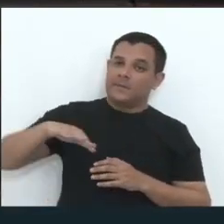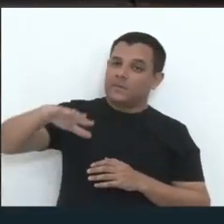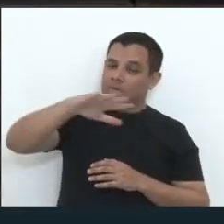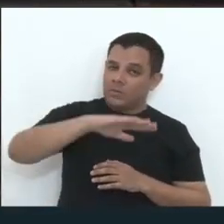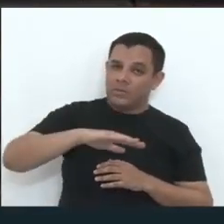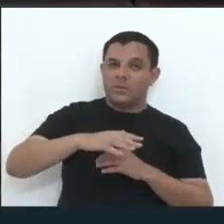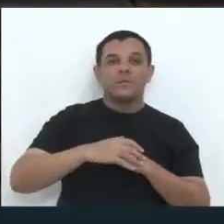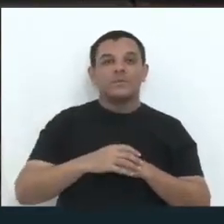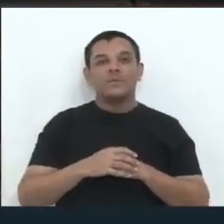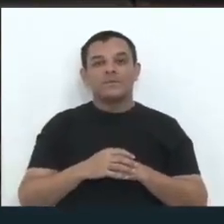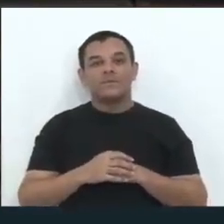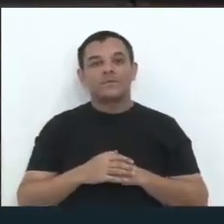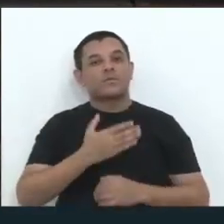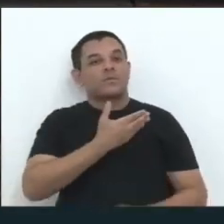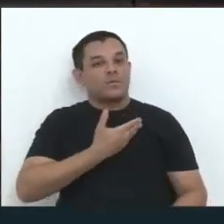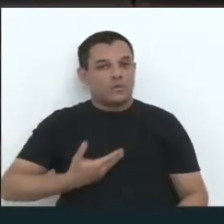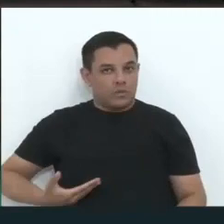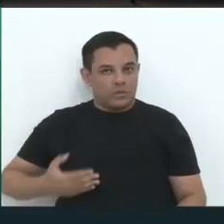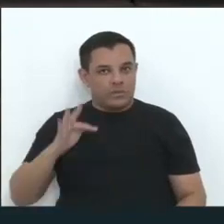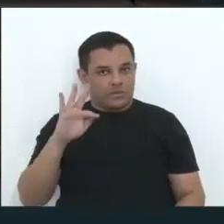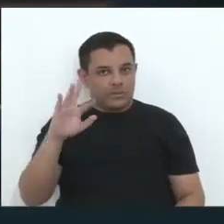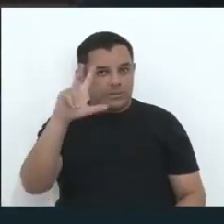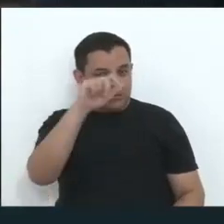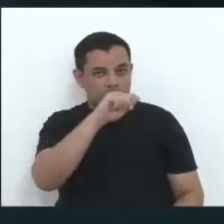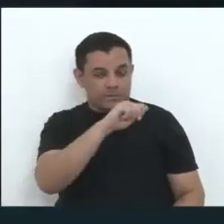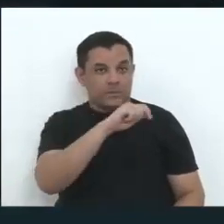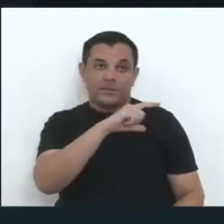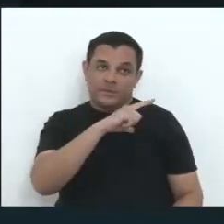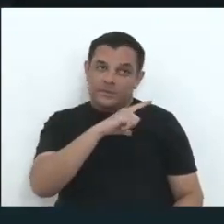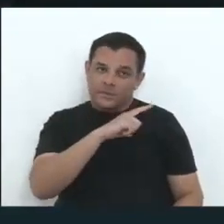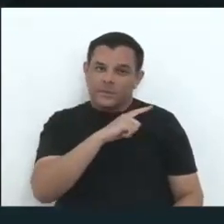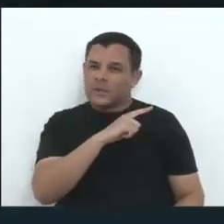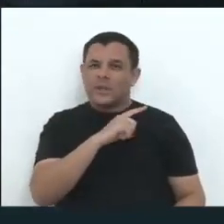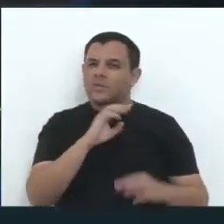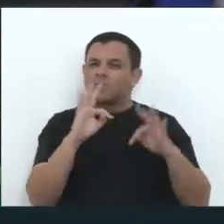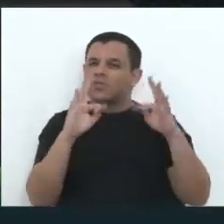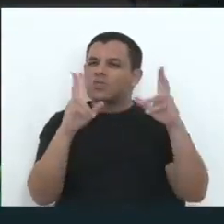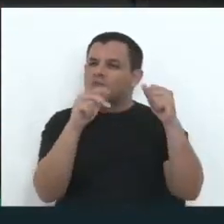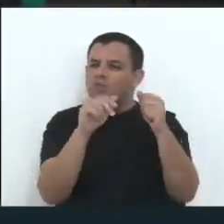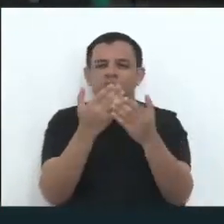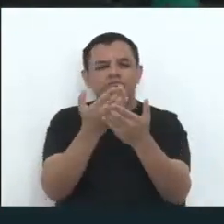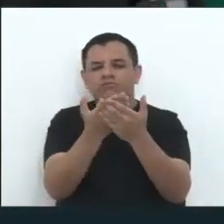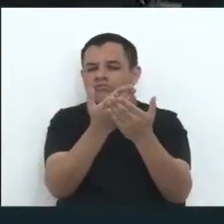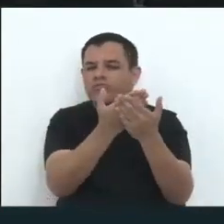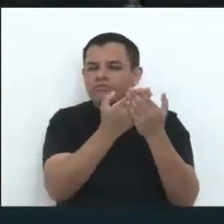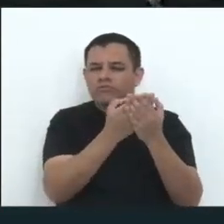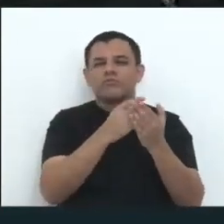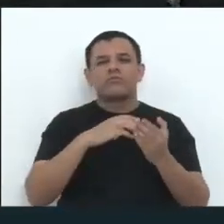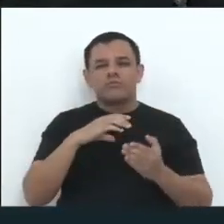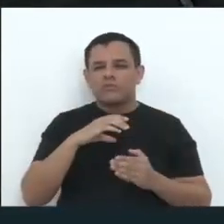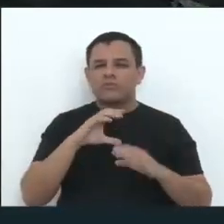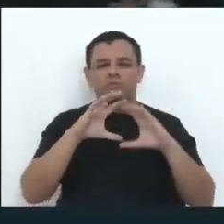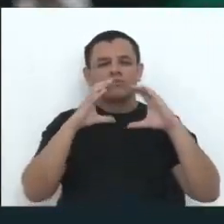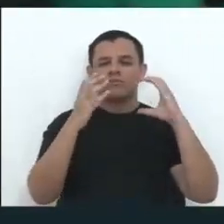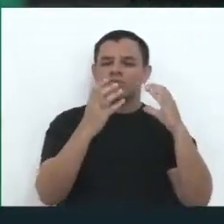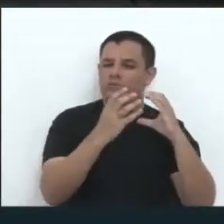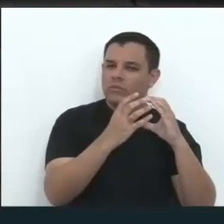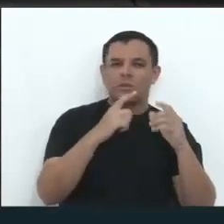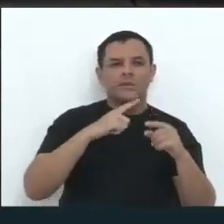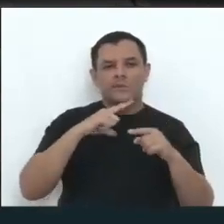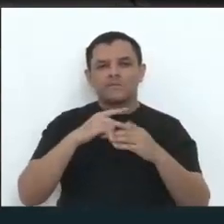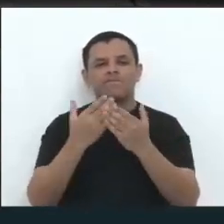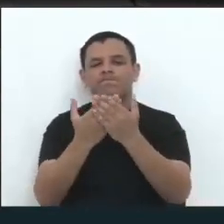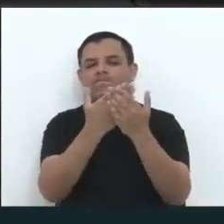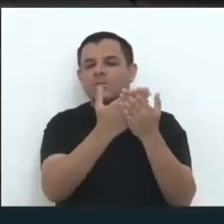do nosso governo federal todo um estudo, uma comissão no